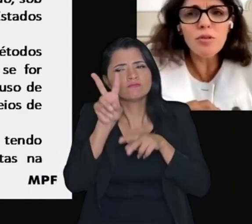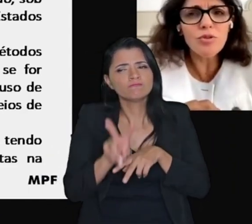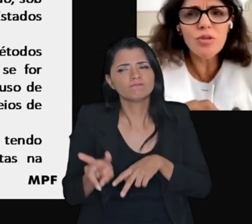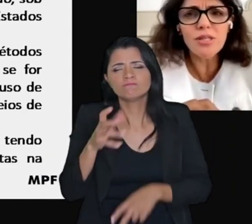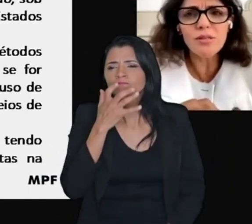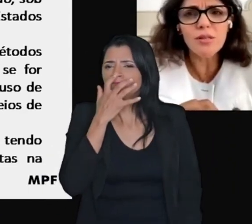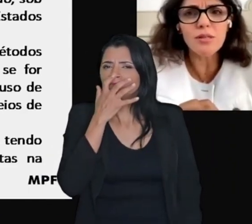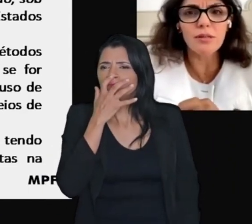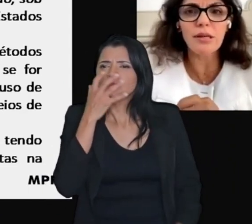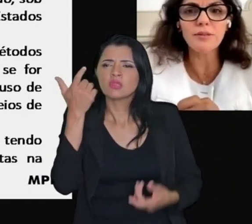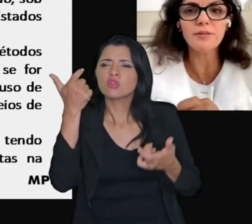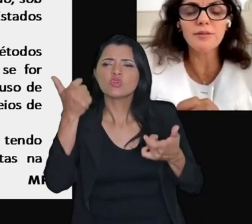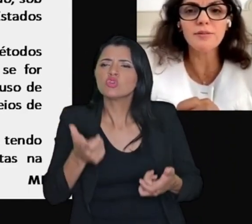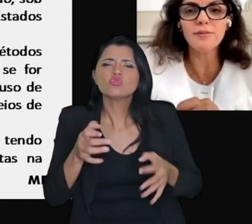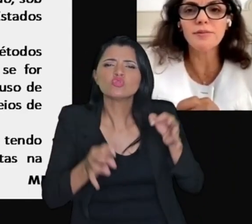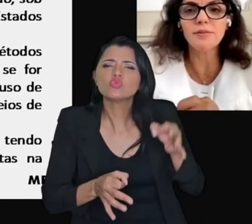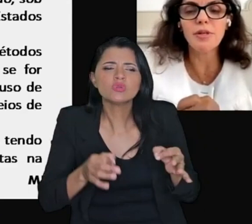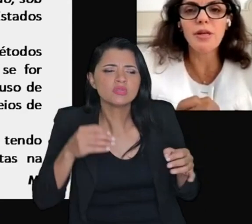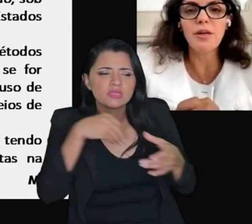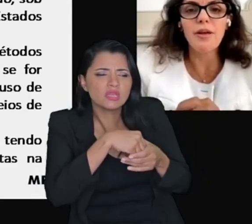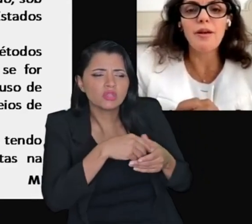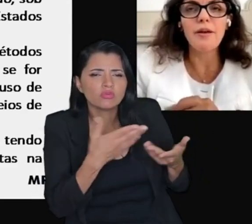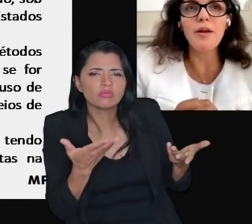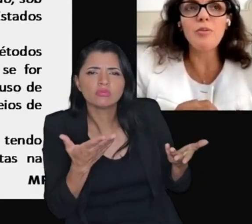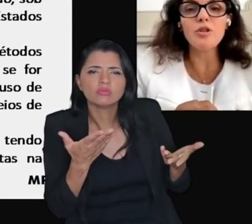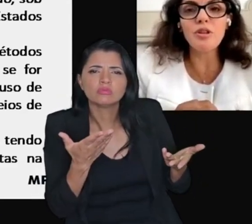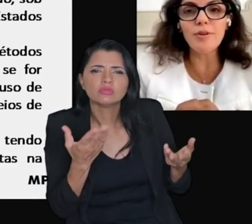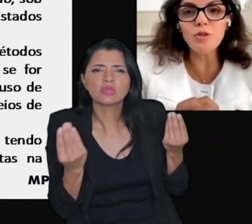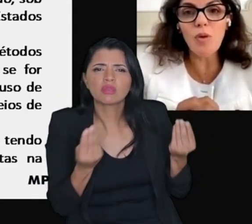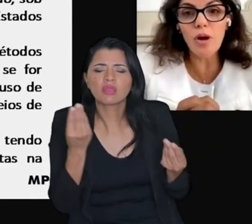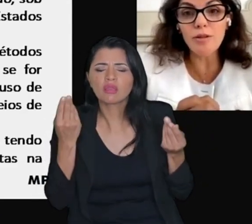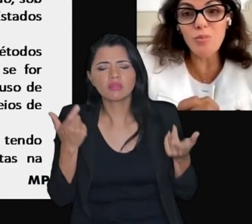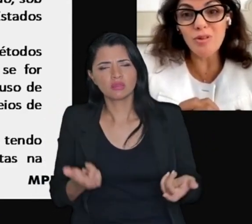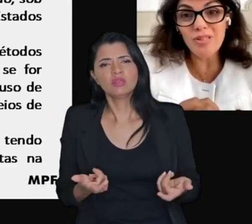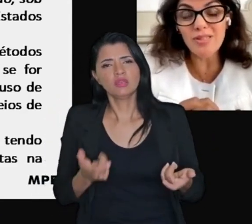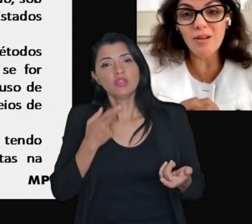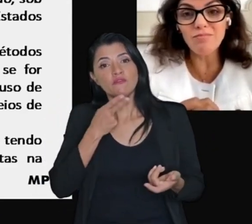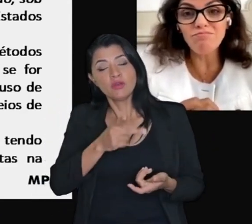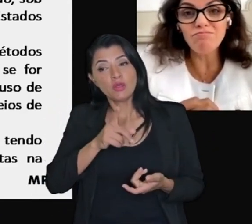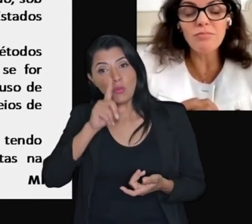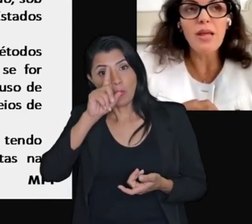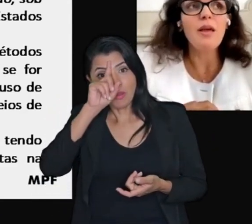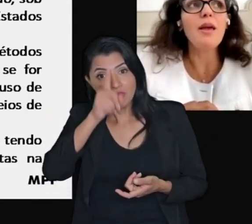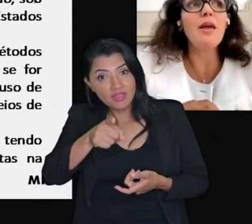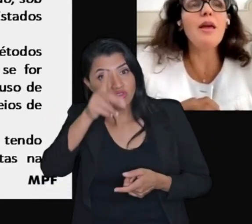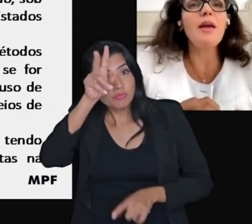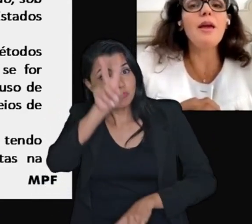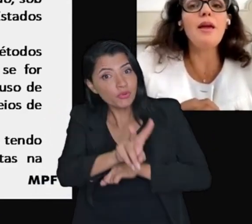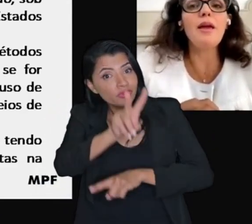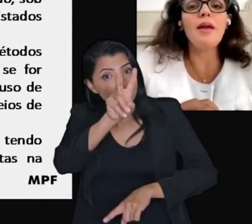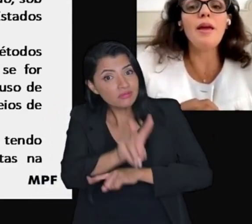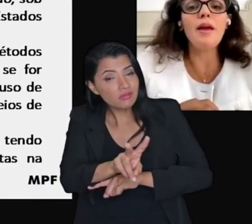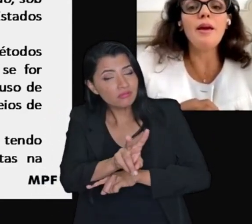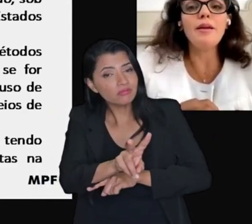disse, onde estão os juízes nesse tratado? Porque a gente está falando de uma ordem de proteção.